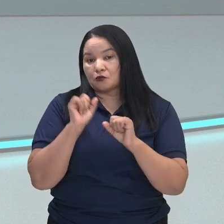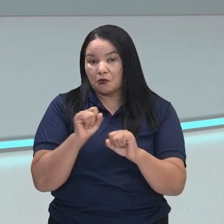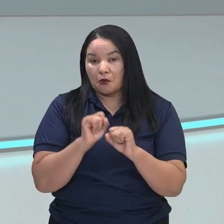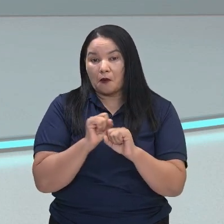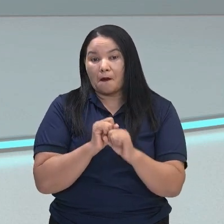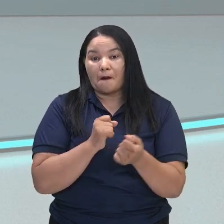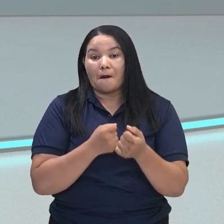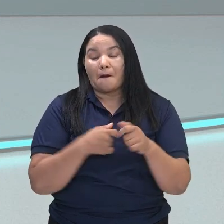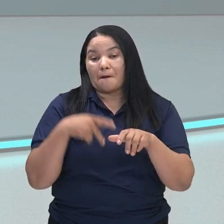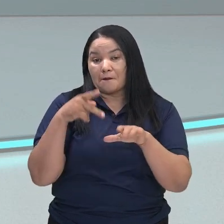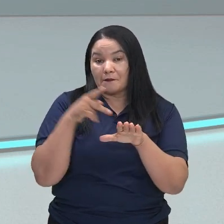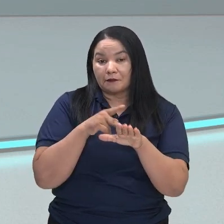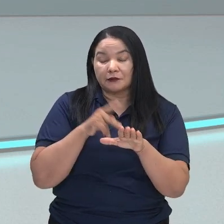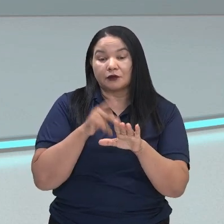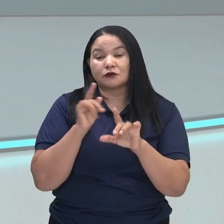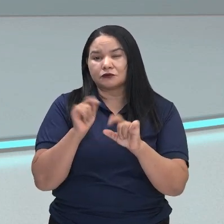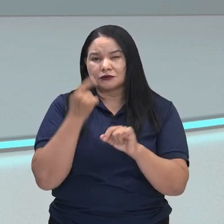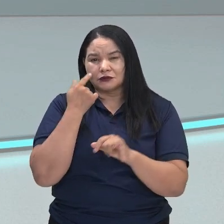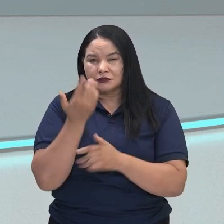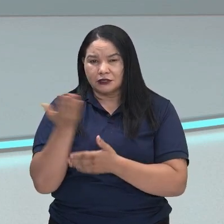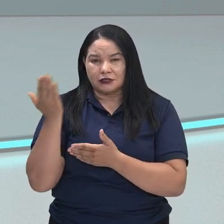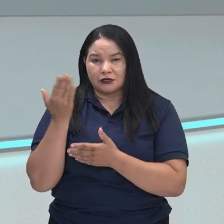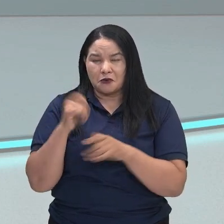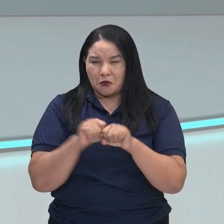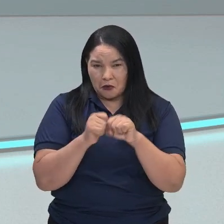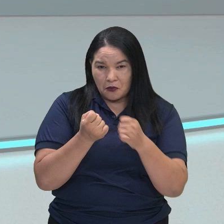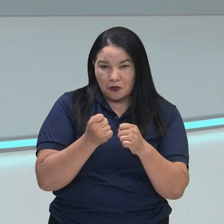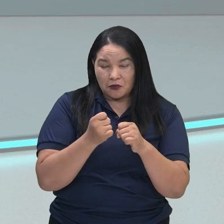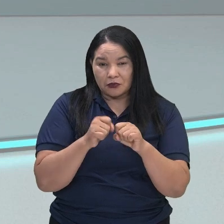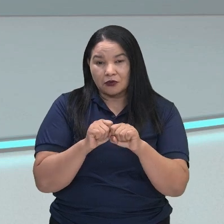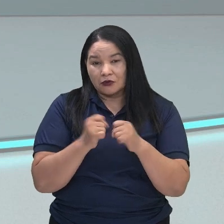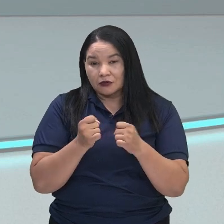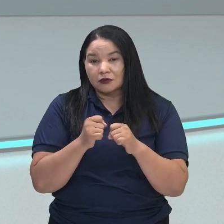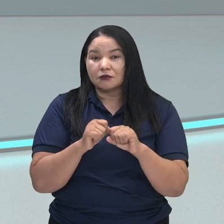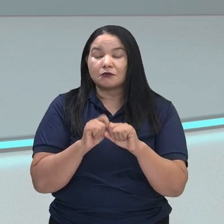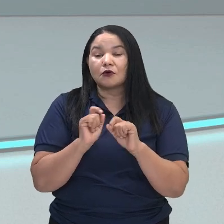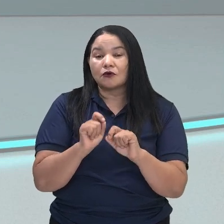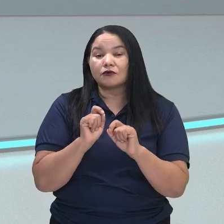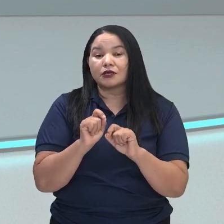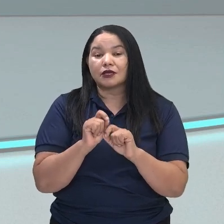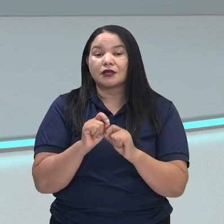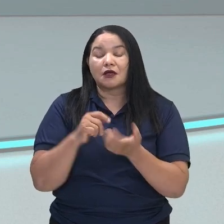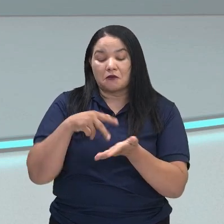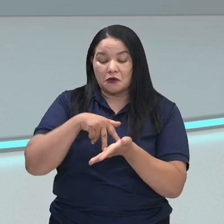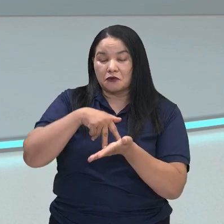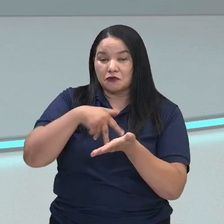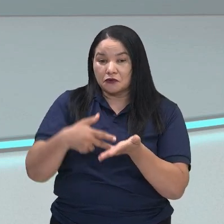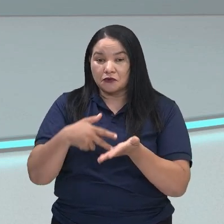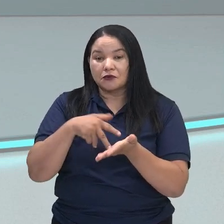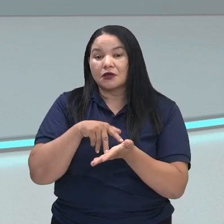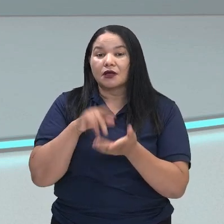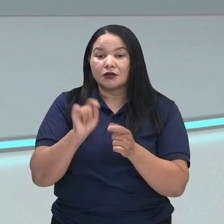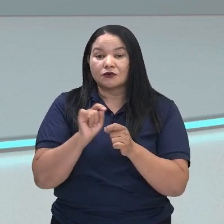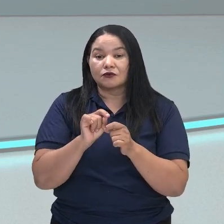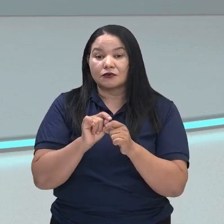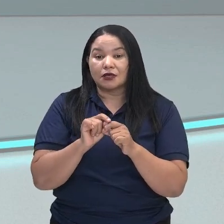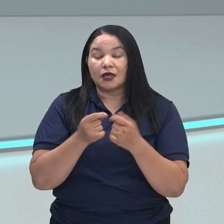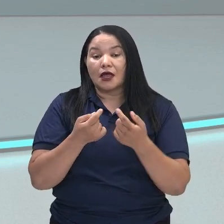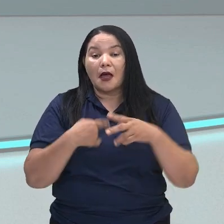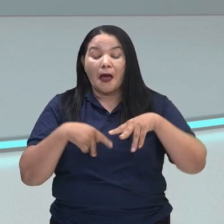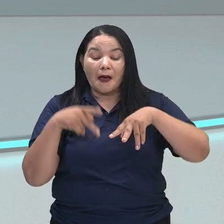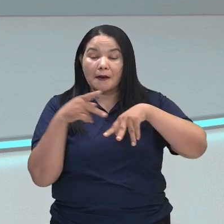as entorses. Vocês lembram o que são entorses? Bom, entorse é uma lesão dos ligamentos que sustentam